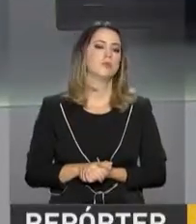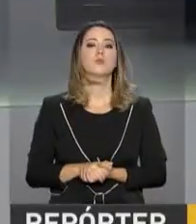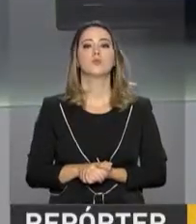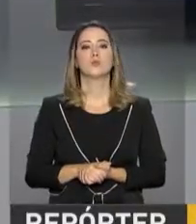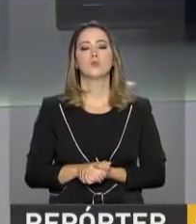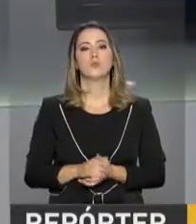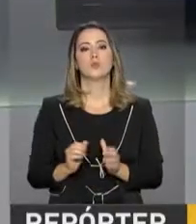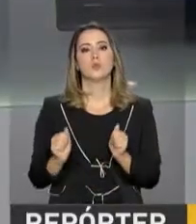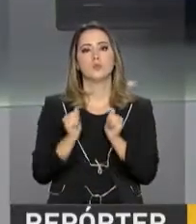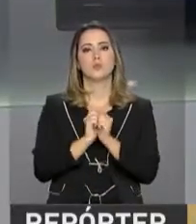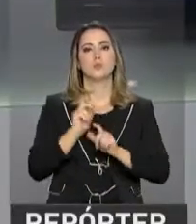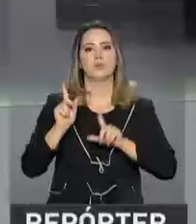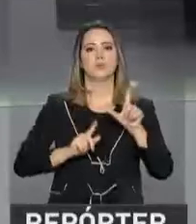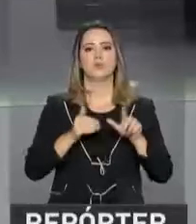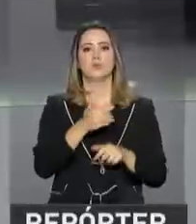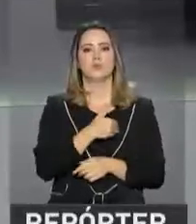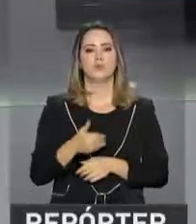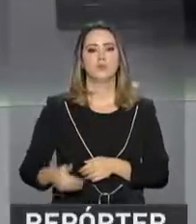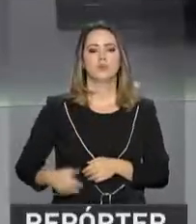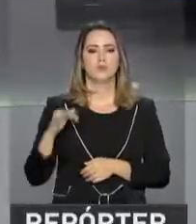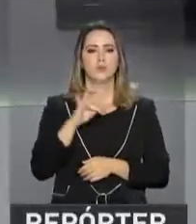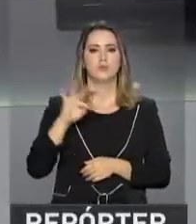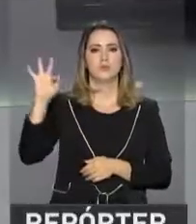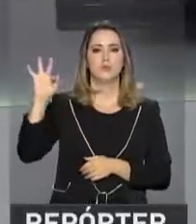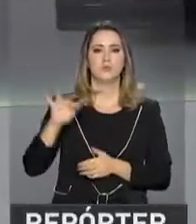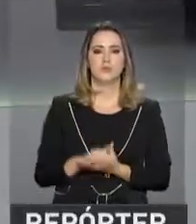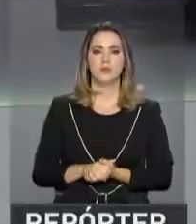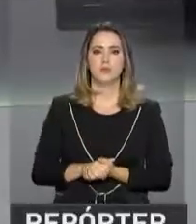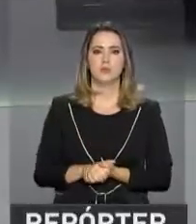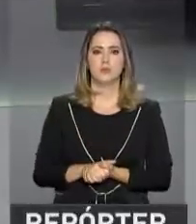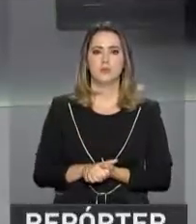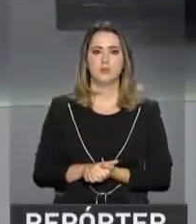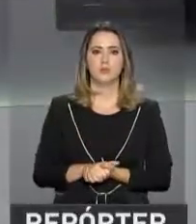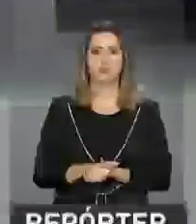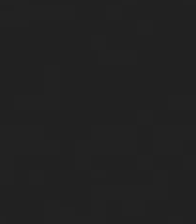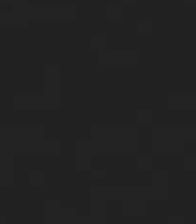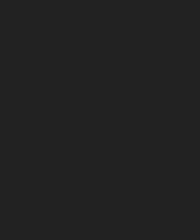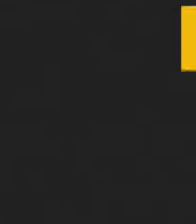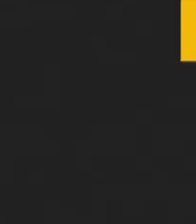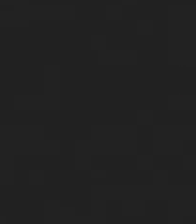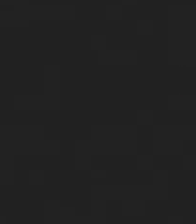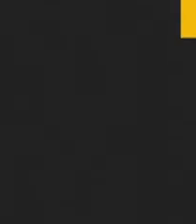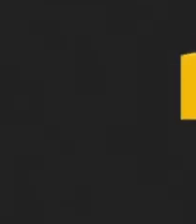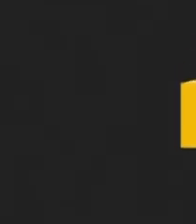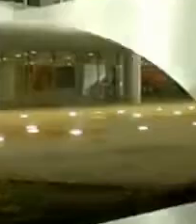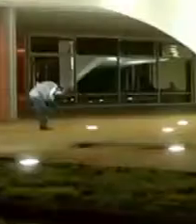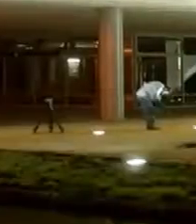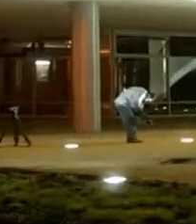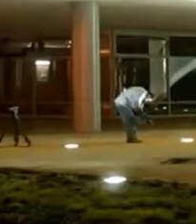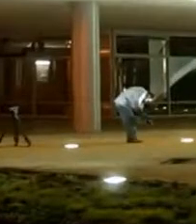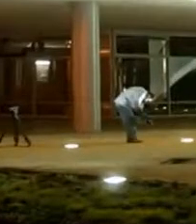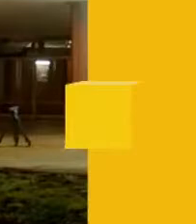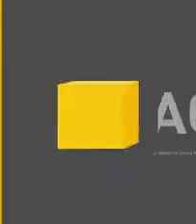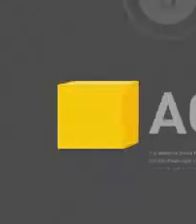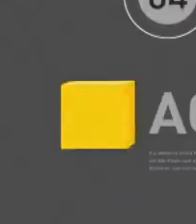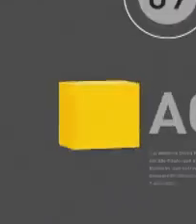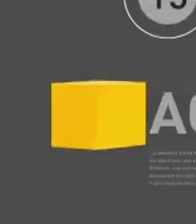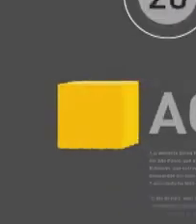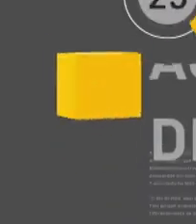na internet. Continue com a gente na NBR, a TV do Governo Federal.